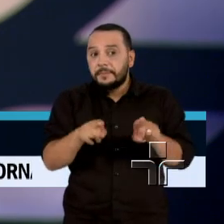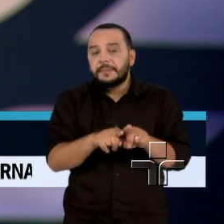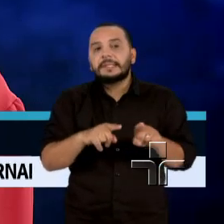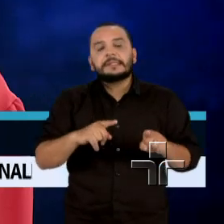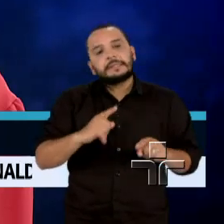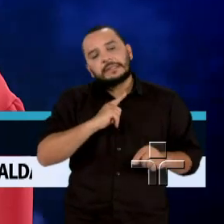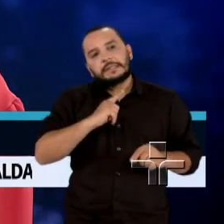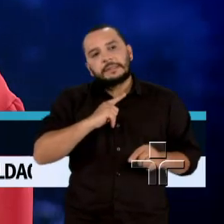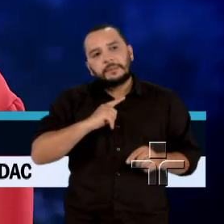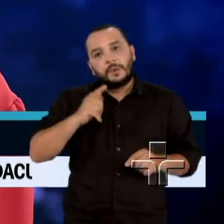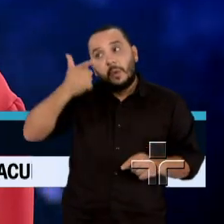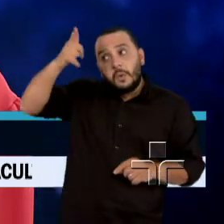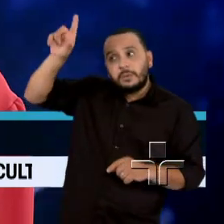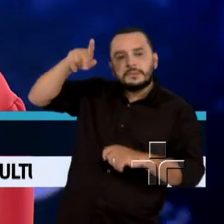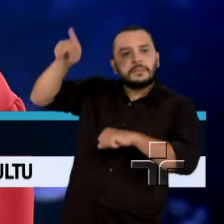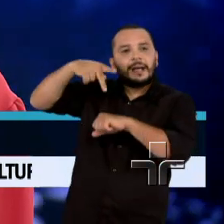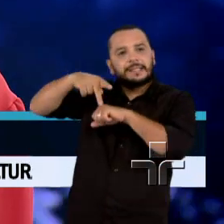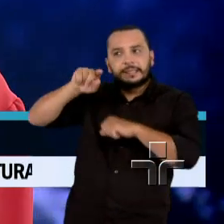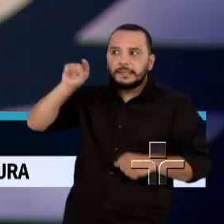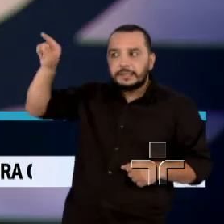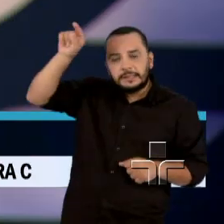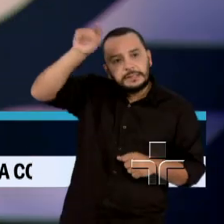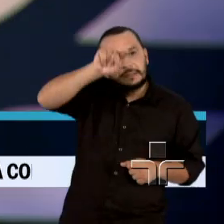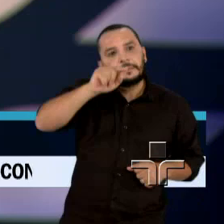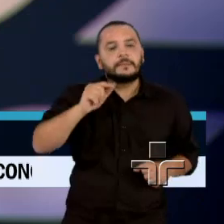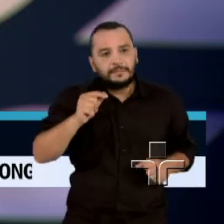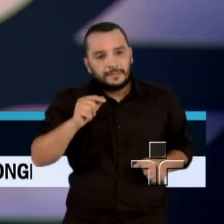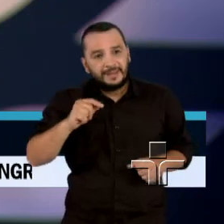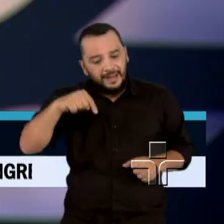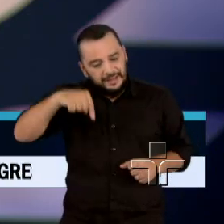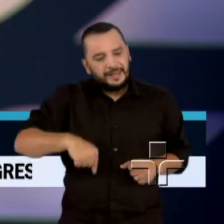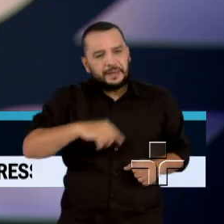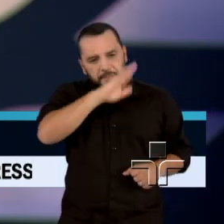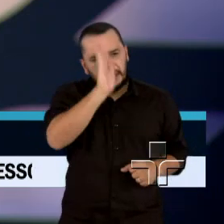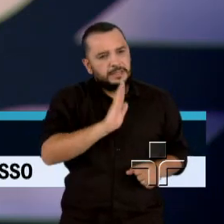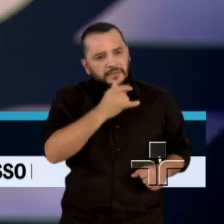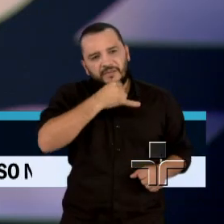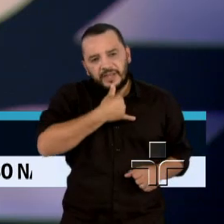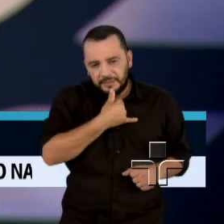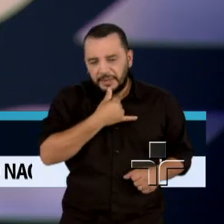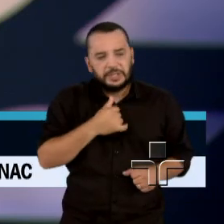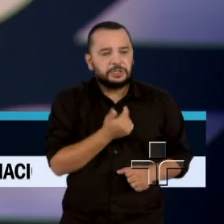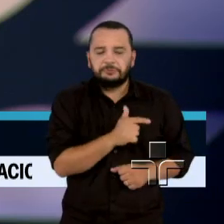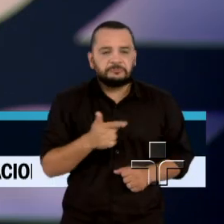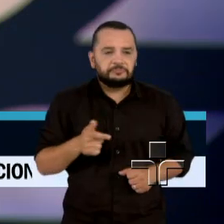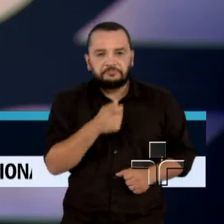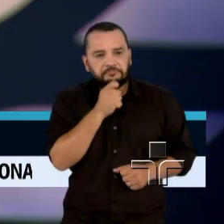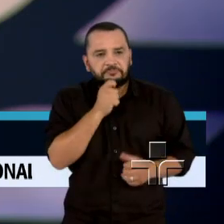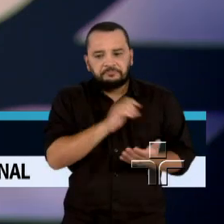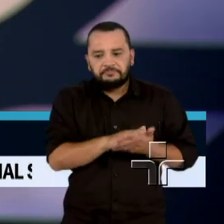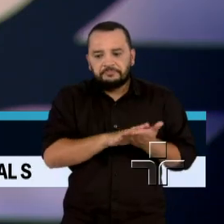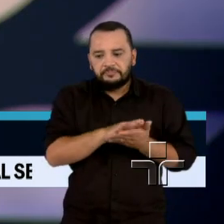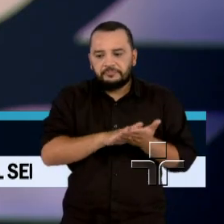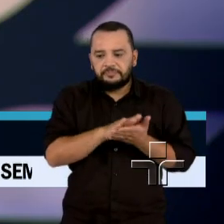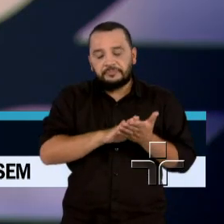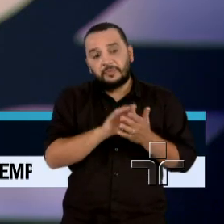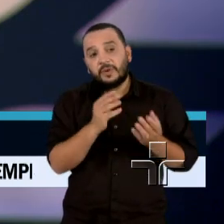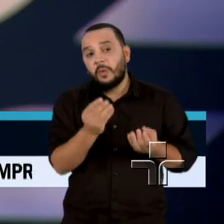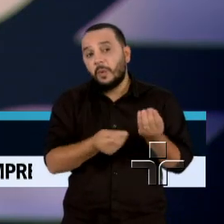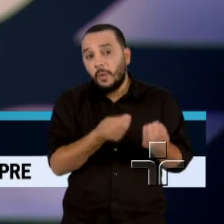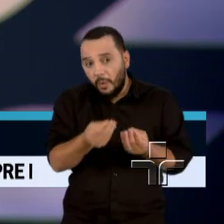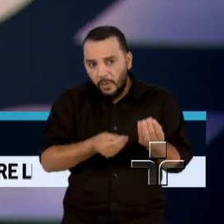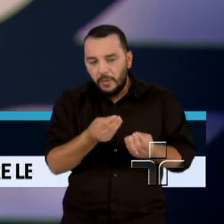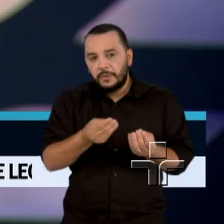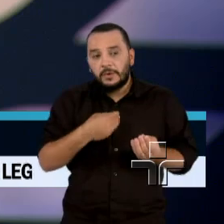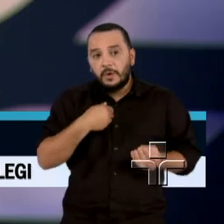práticas em outros países e que, infelizmente, ainda no Brasil, a gente ainda é muito resistente, no sentido de também se apropriar de